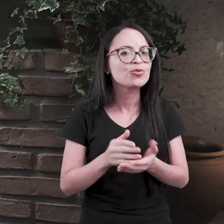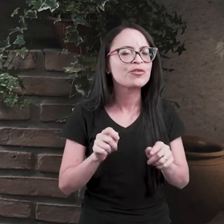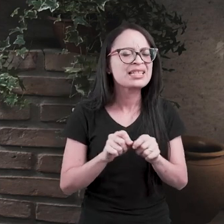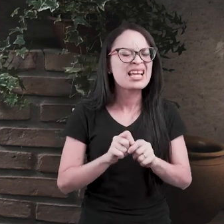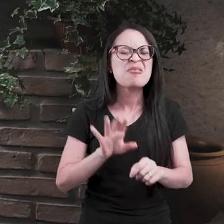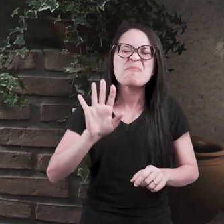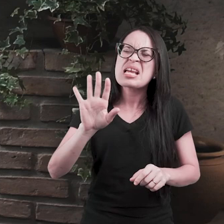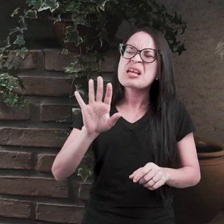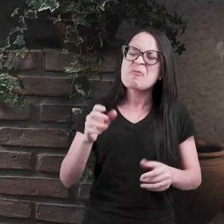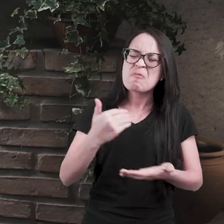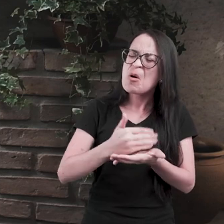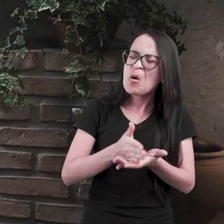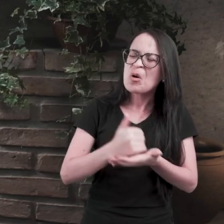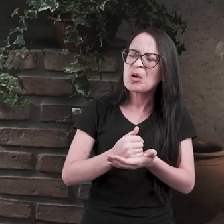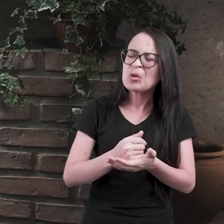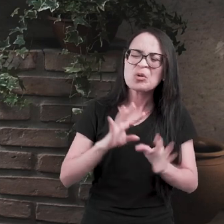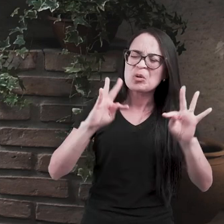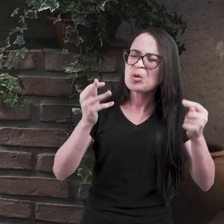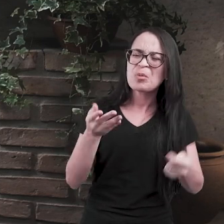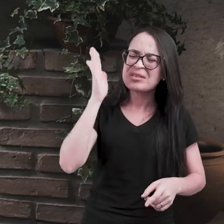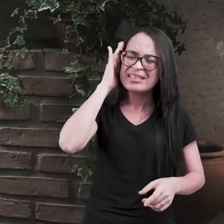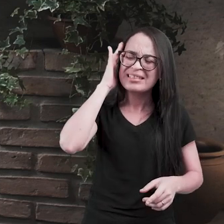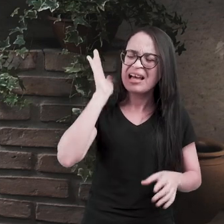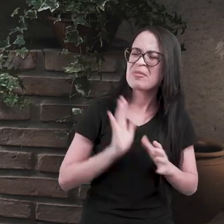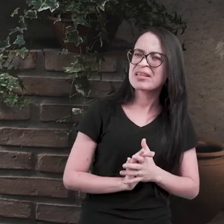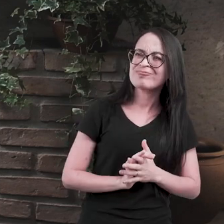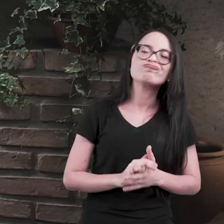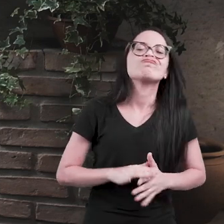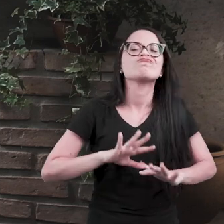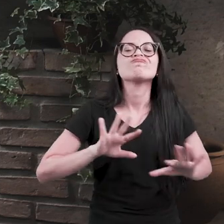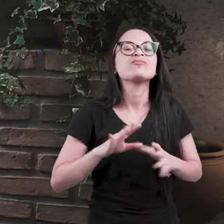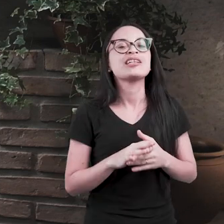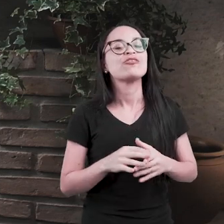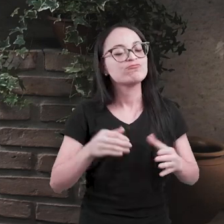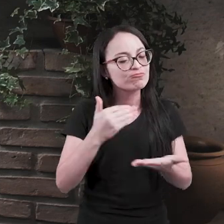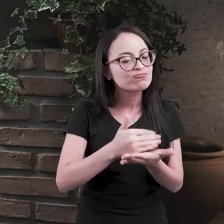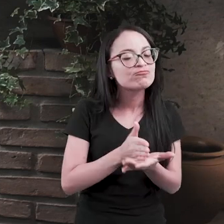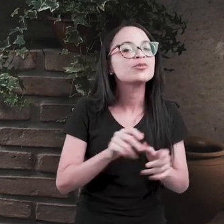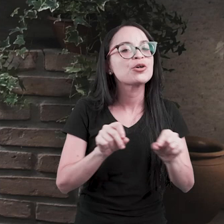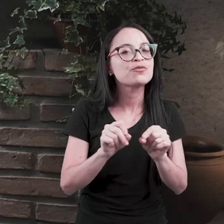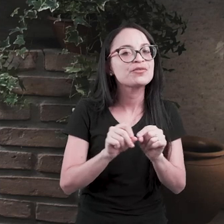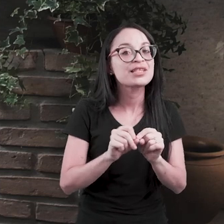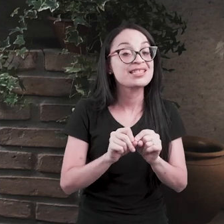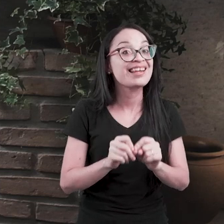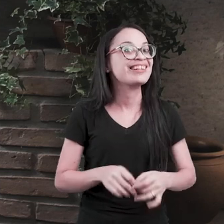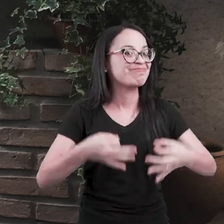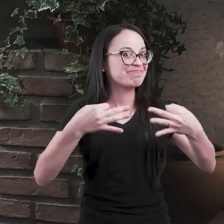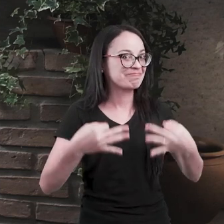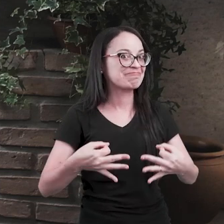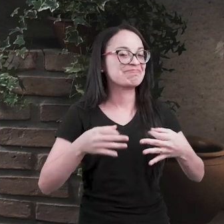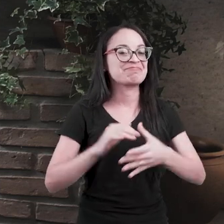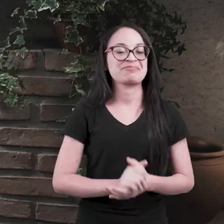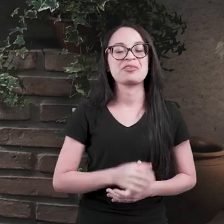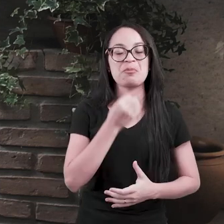Aí, mais bolo que todo mundo faz, todo mundo sabe fazer bolo de aipim. Mas eu até meio fiz. Deu